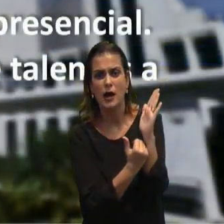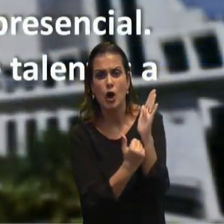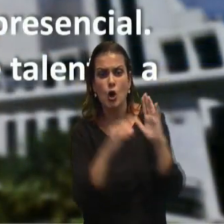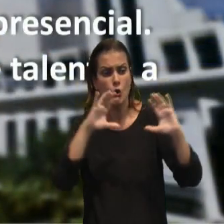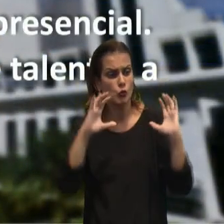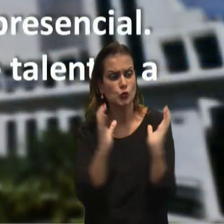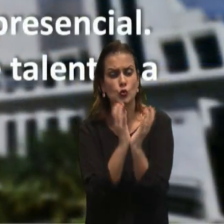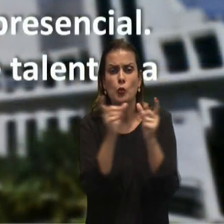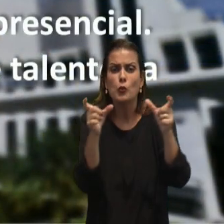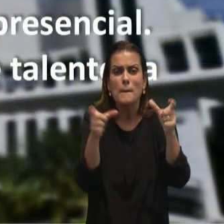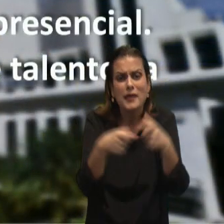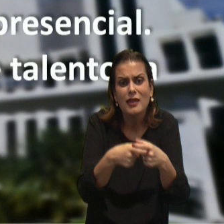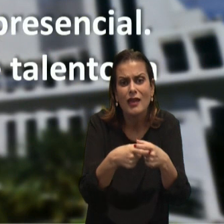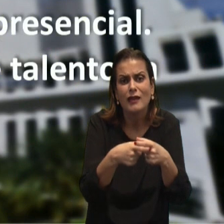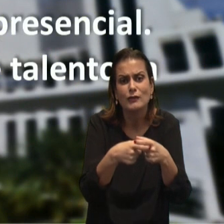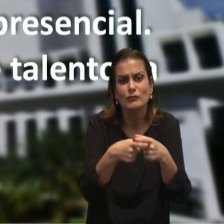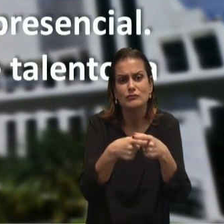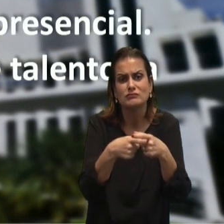reduzidas no culto.